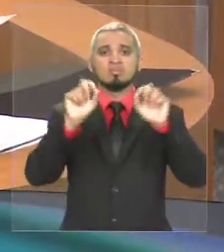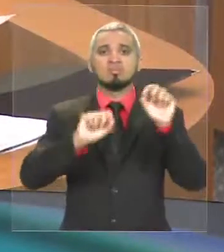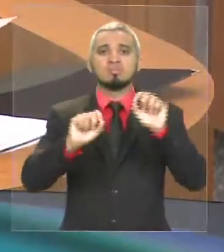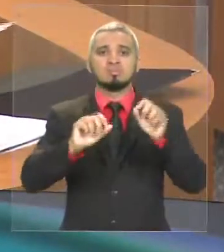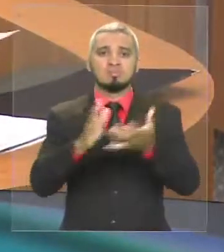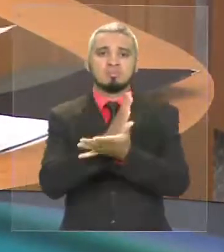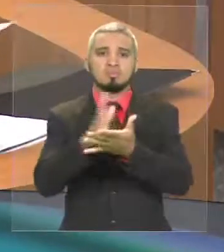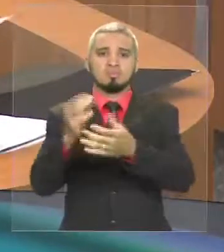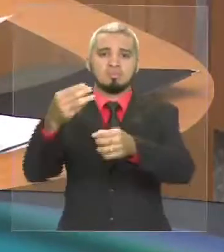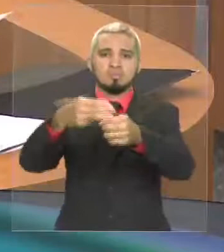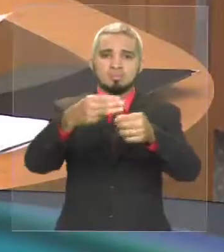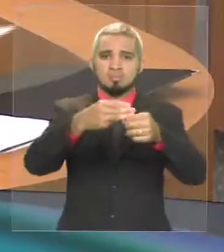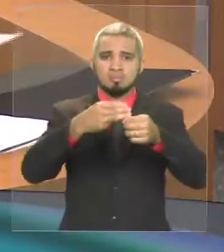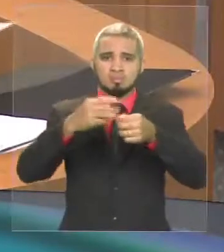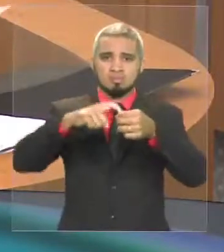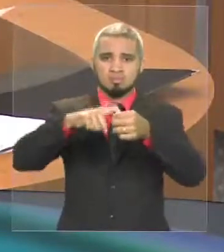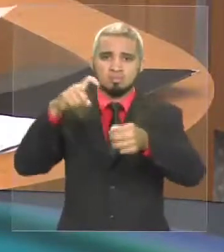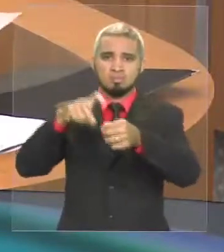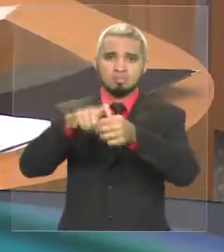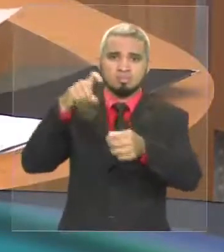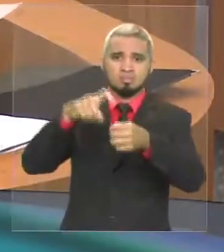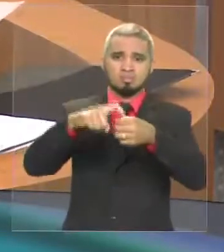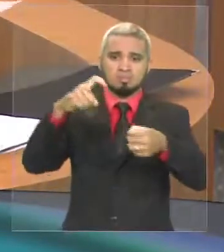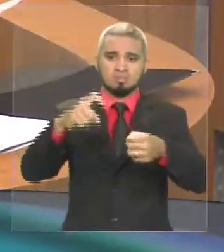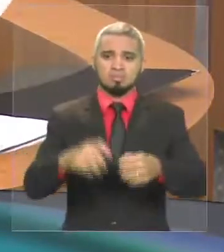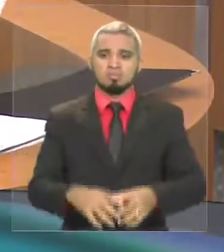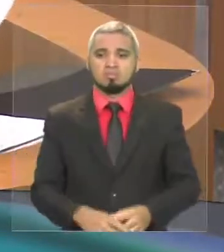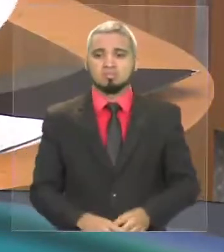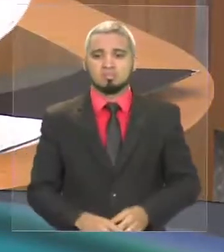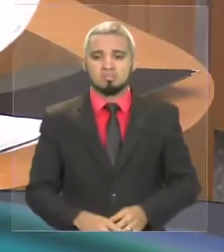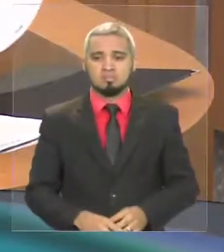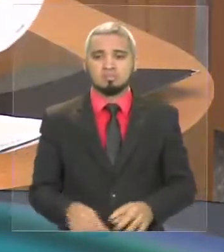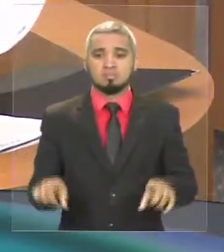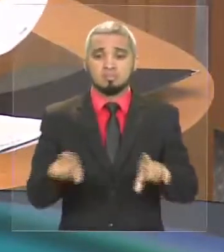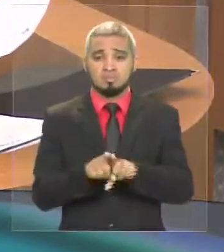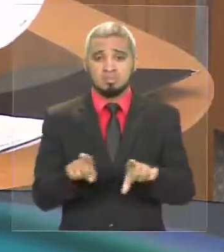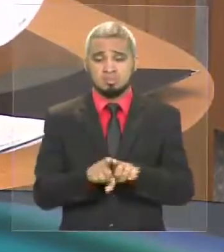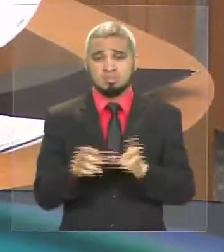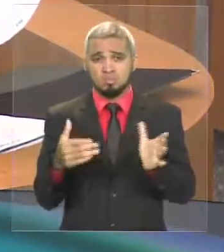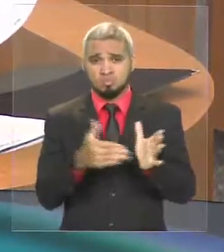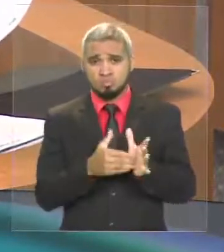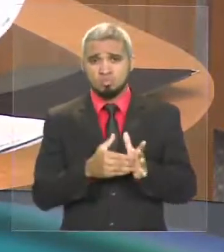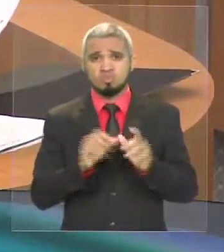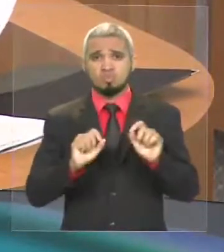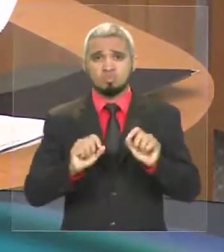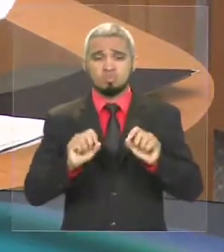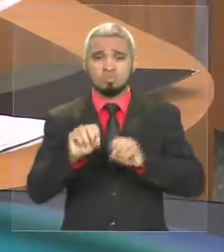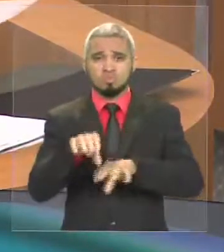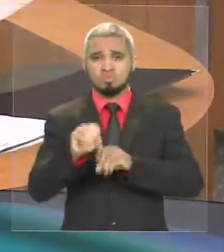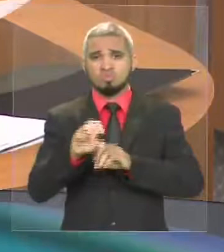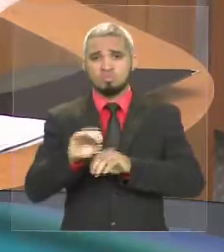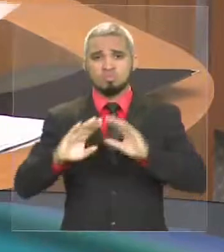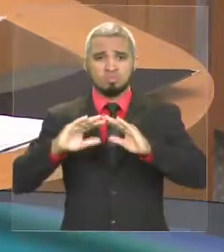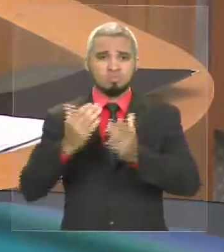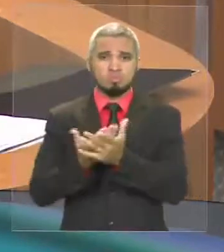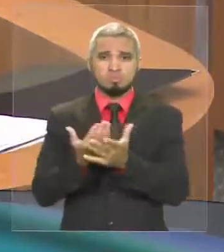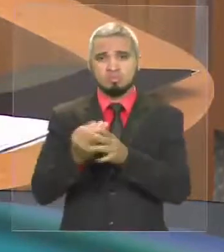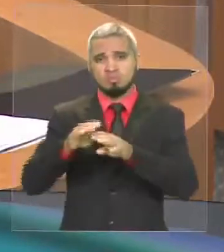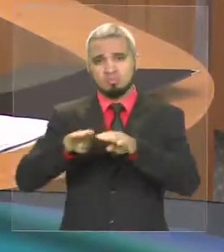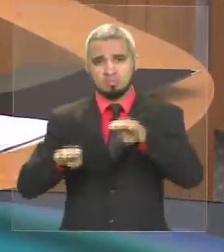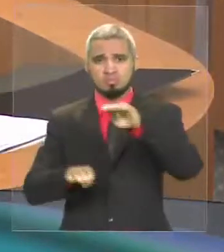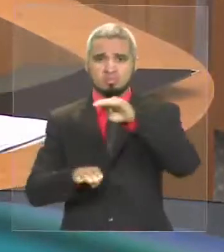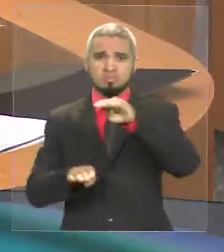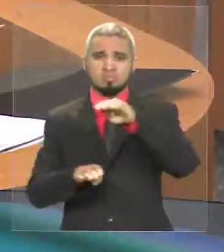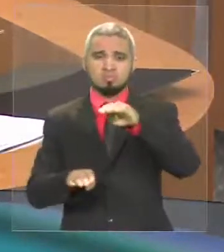na reunião em Imperatriz. E, por último, as desigualdades educacionais e o custo da educação